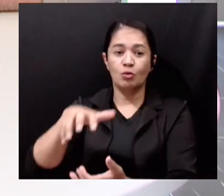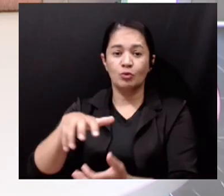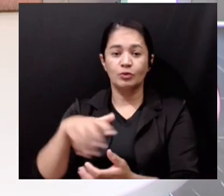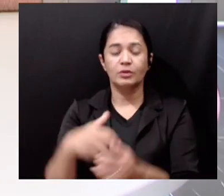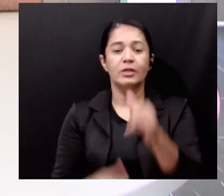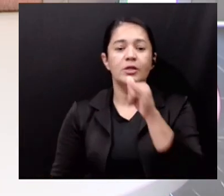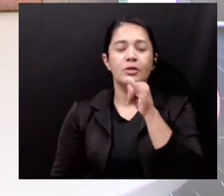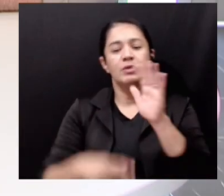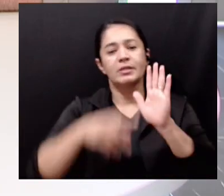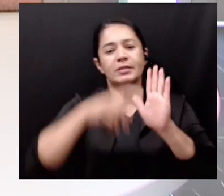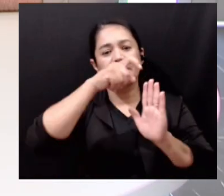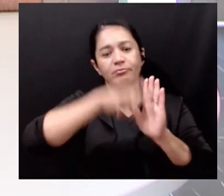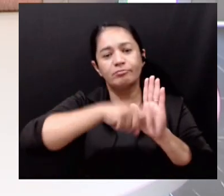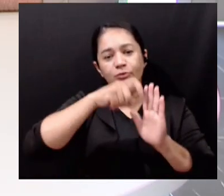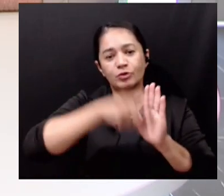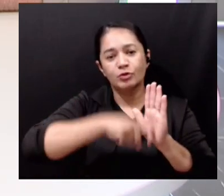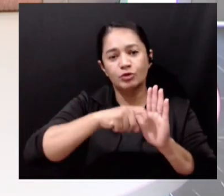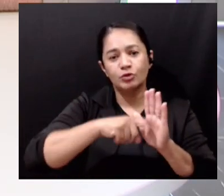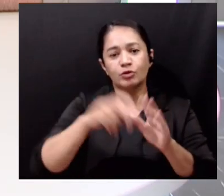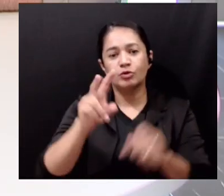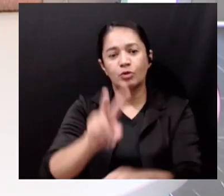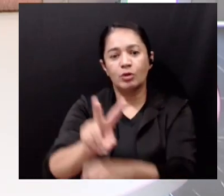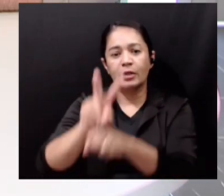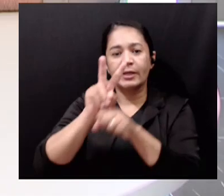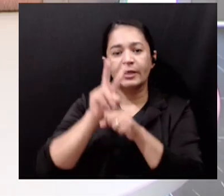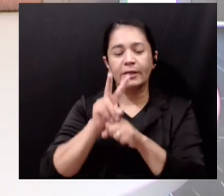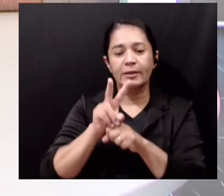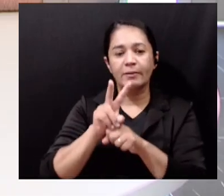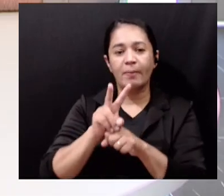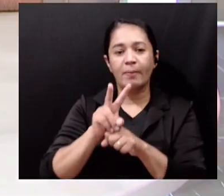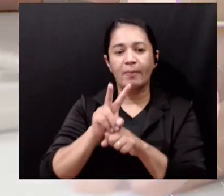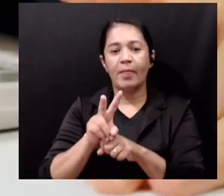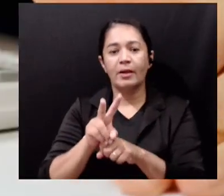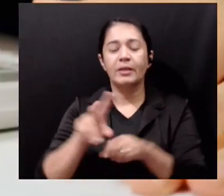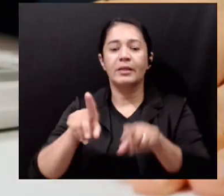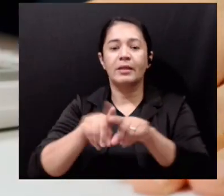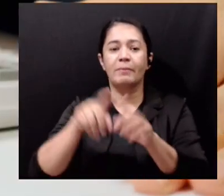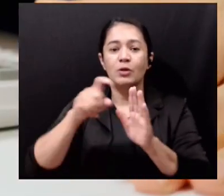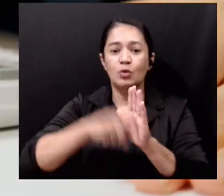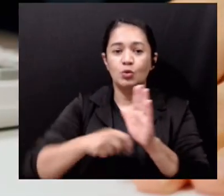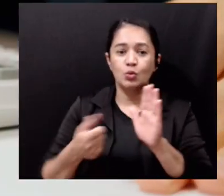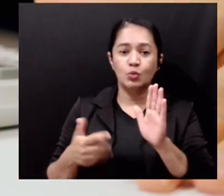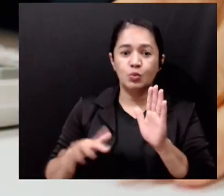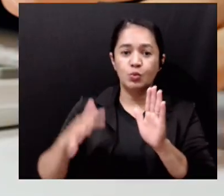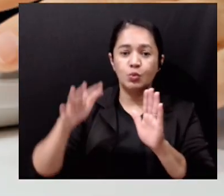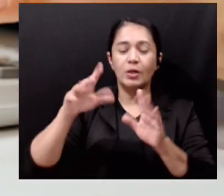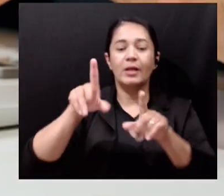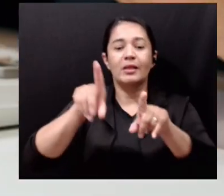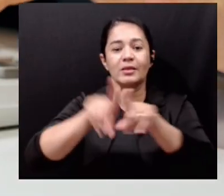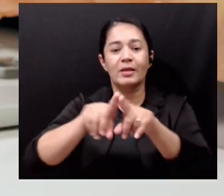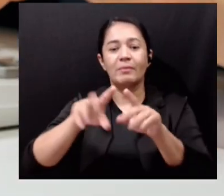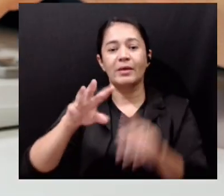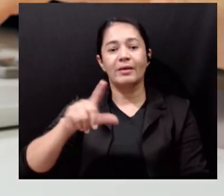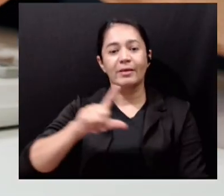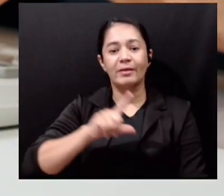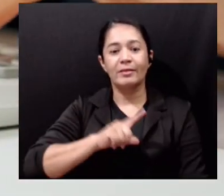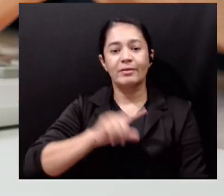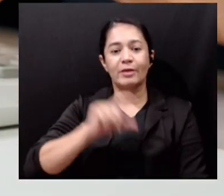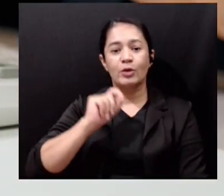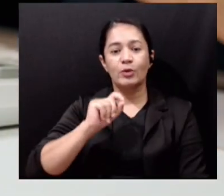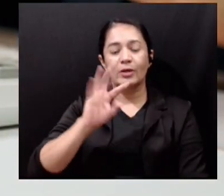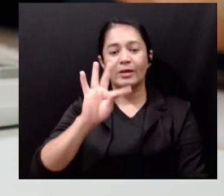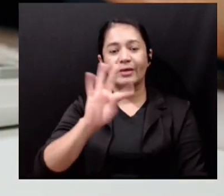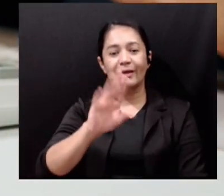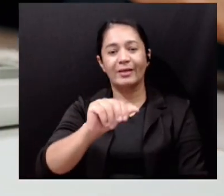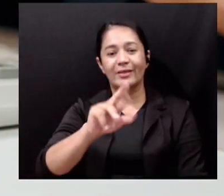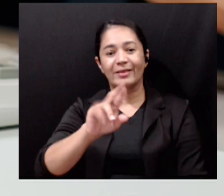crédito, empréstimos, e além do juro alto, você tem também as tarifas. Então, e é uma coisa que muitas